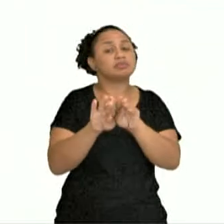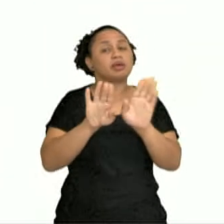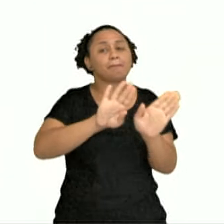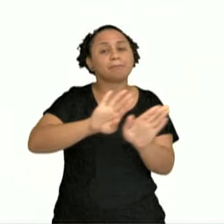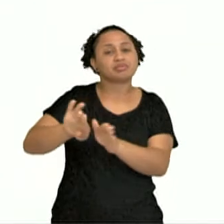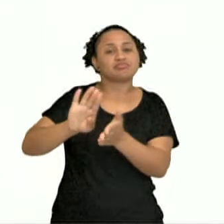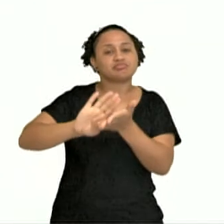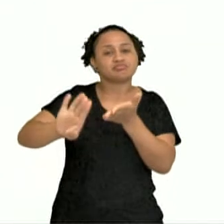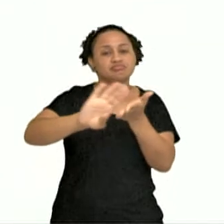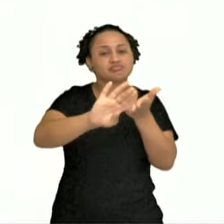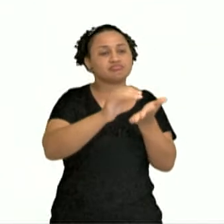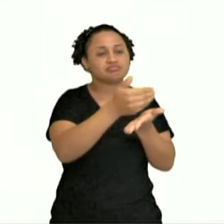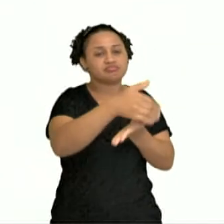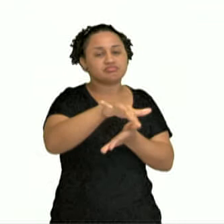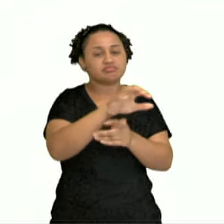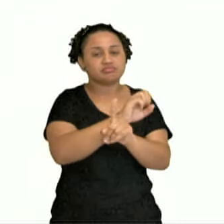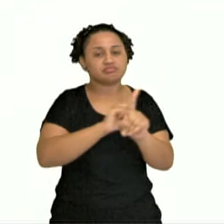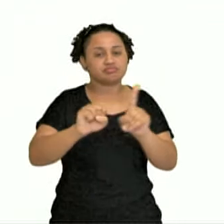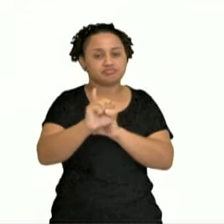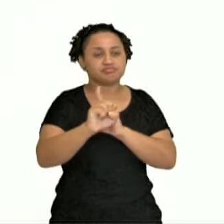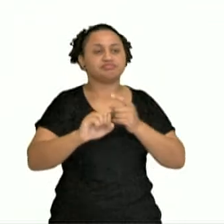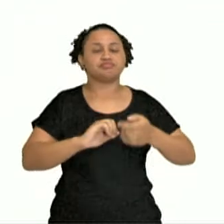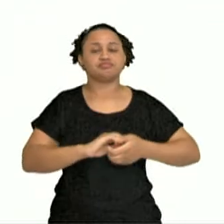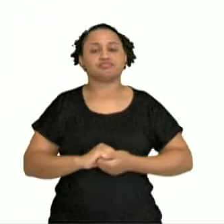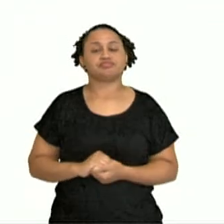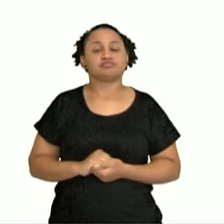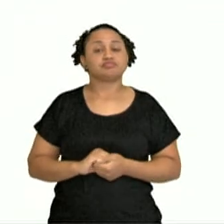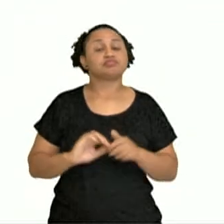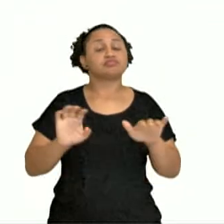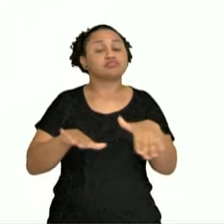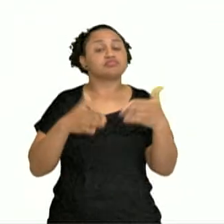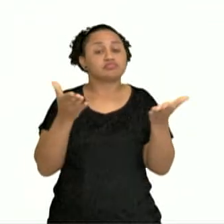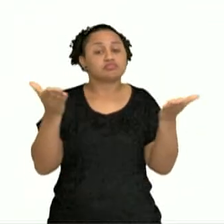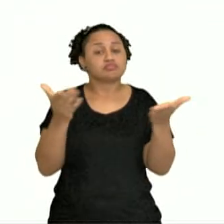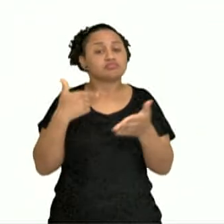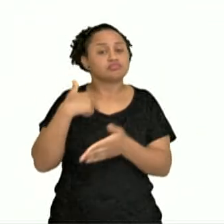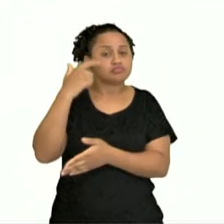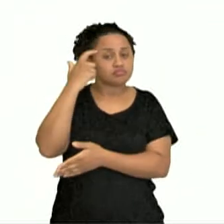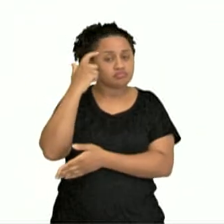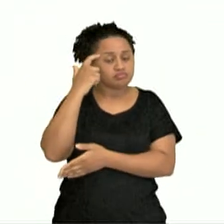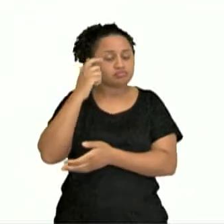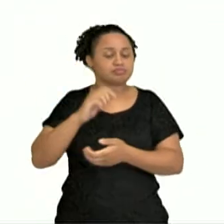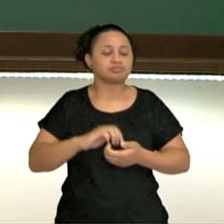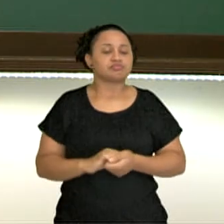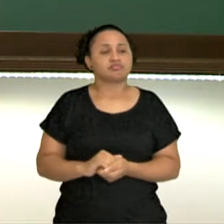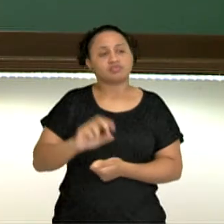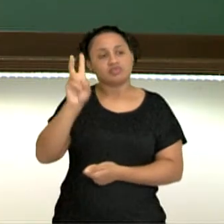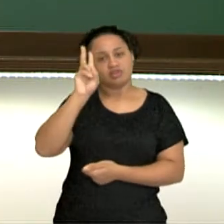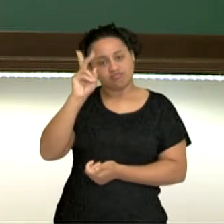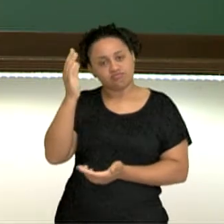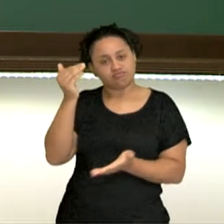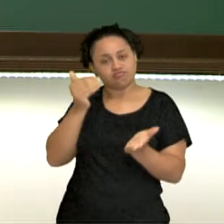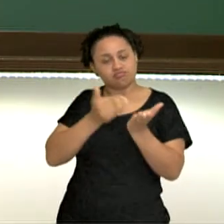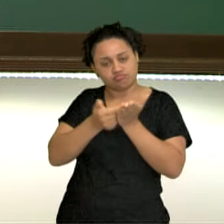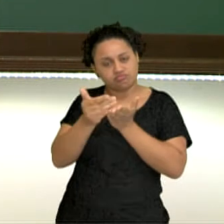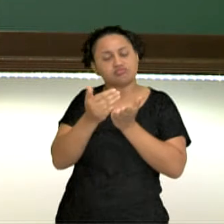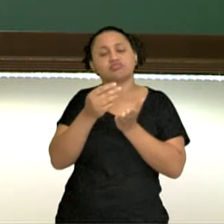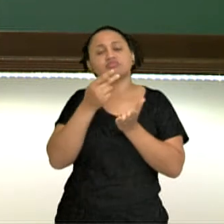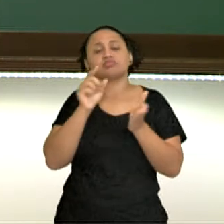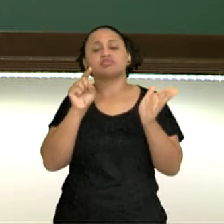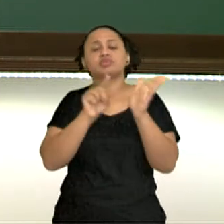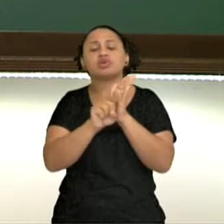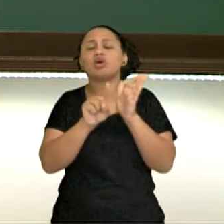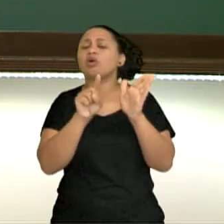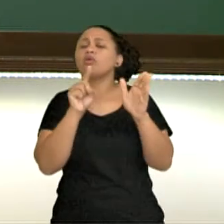geral. Para reflexionar. Lembra que no começo a gente fez aquela perguntinha, por que é que nós